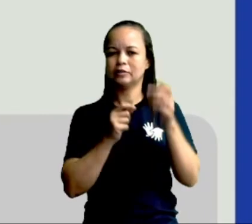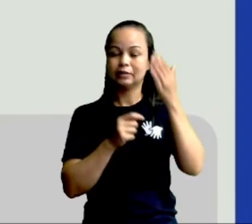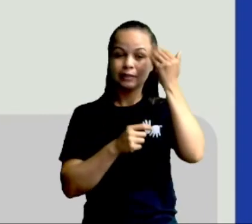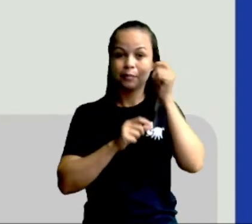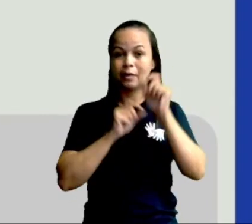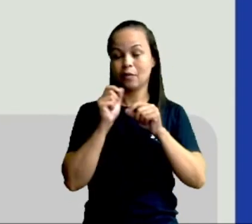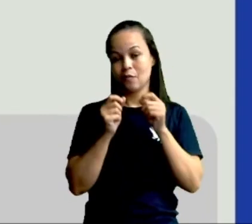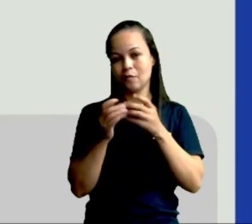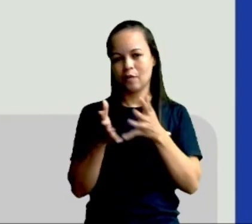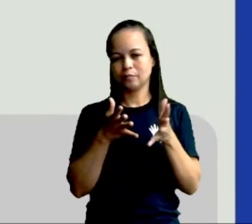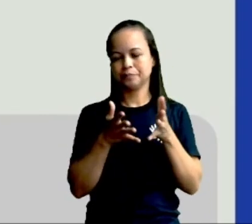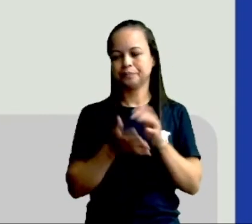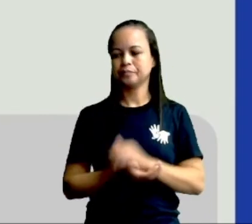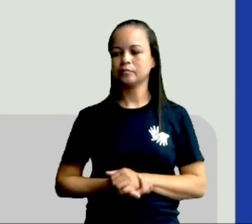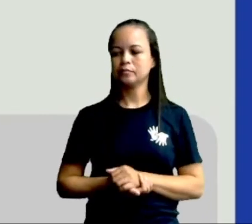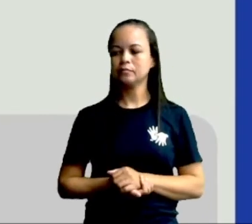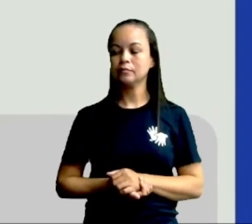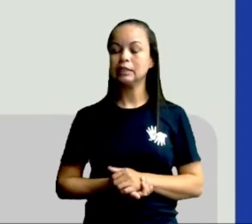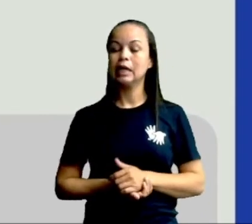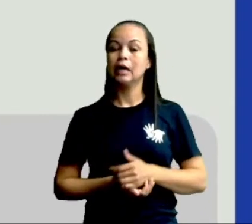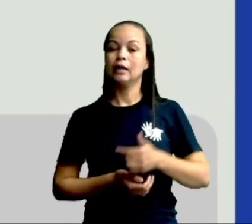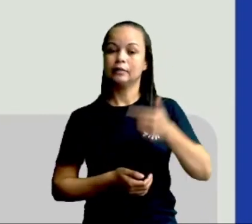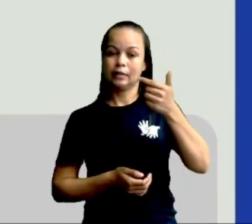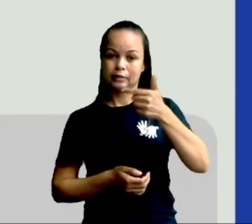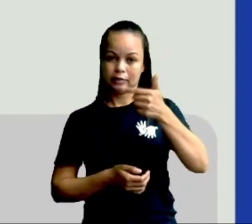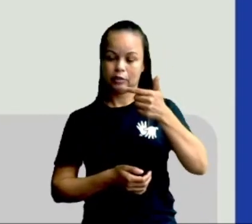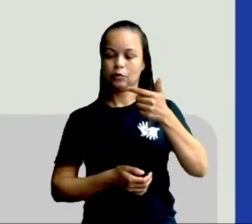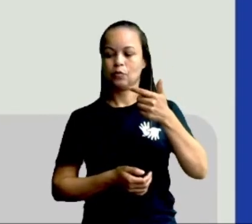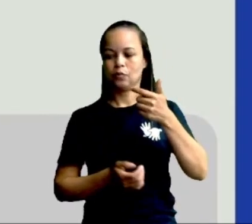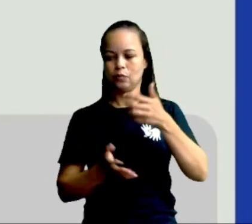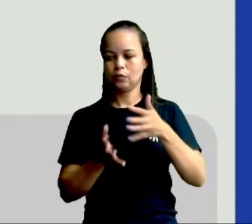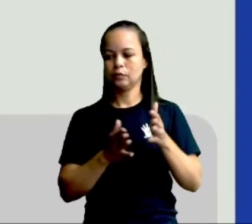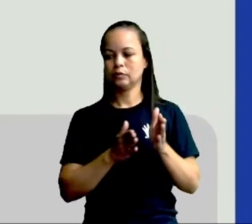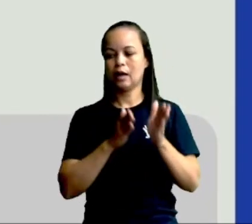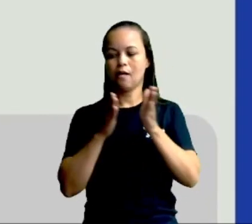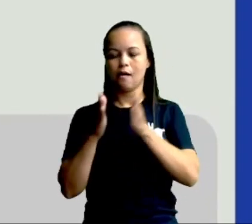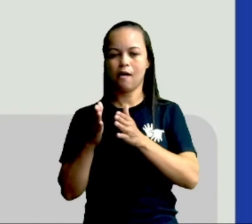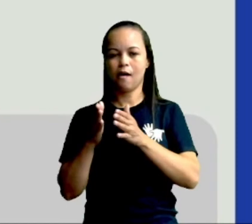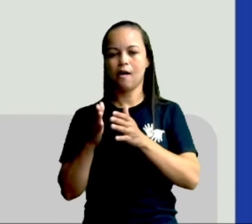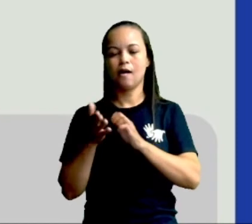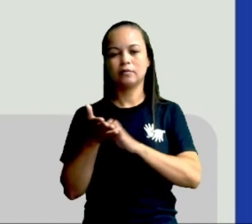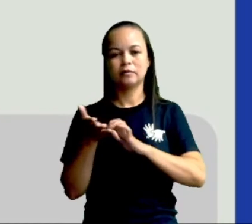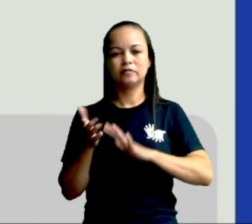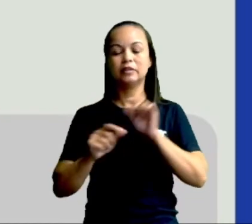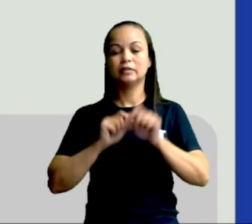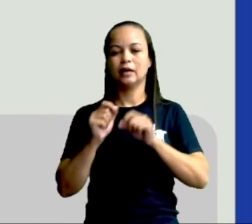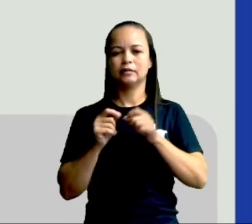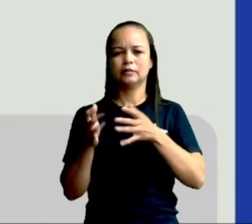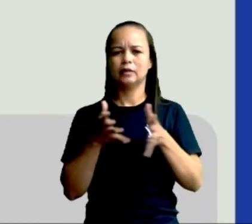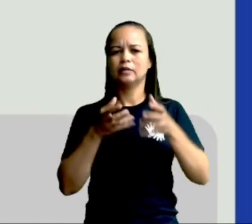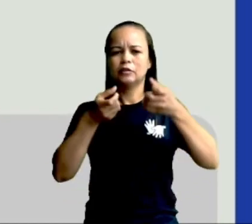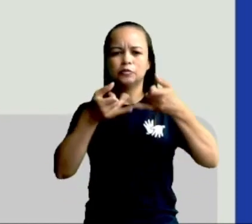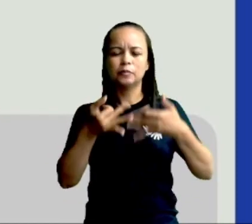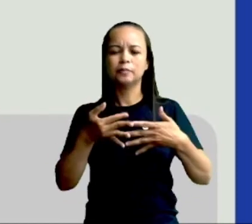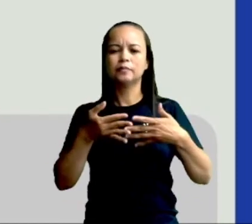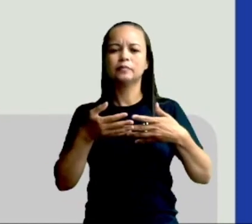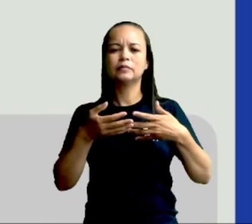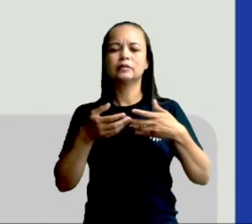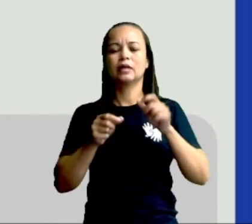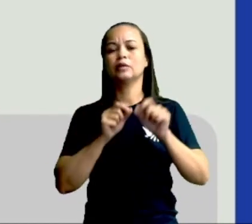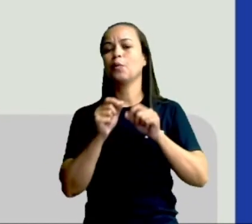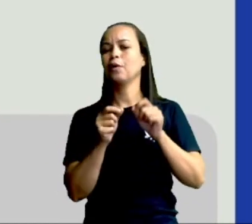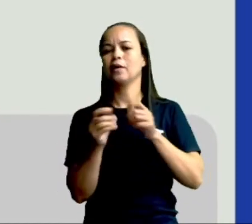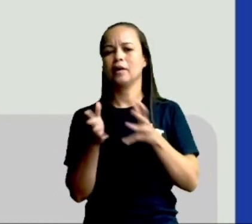opção certa. Já na segunda questão, é sobre esse propósito aí do texto. Gente, ela está falando sobre o quê? Sobre